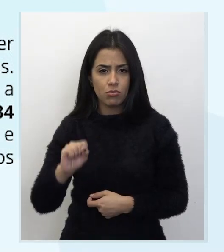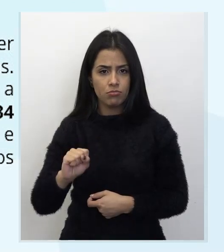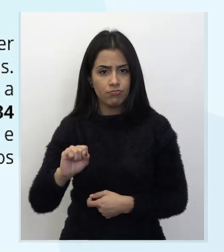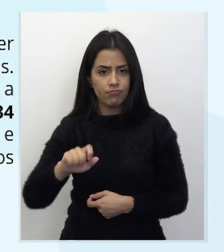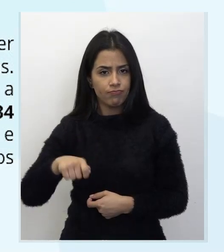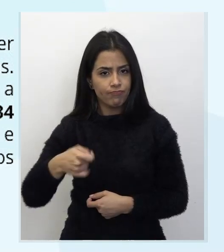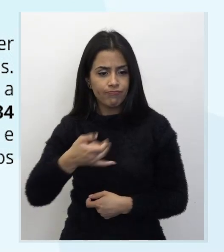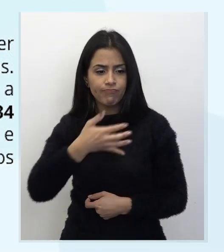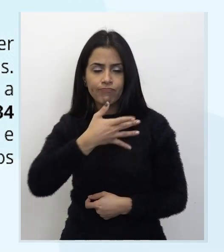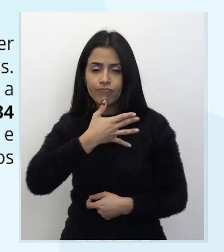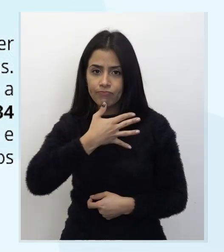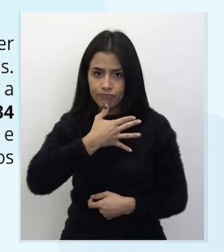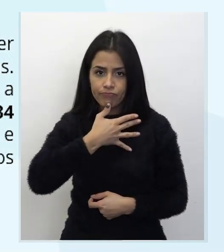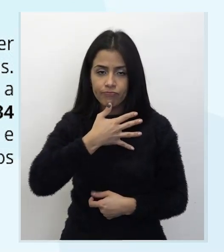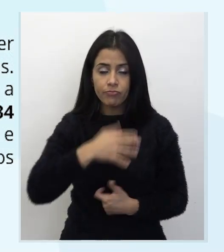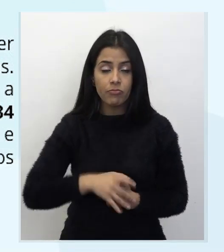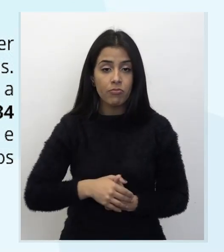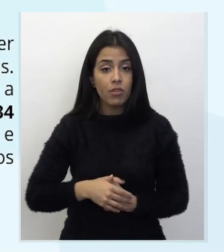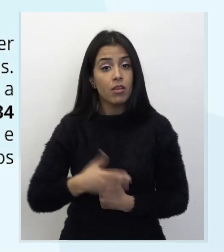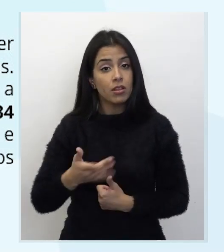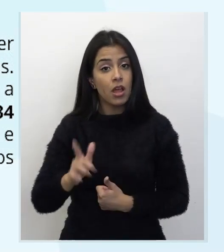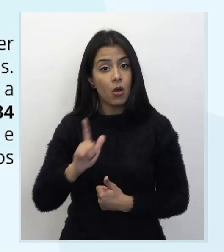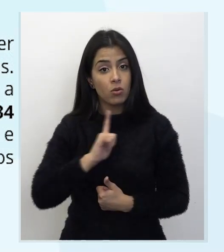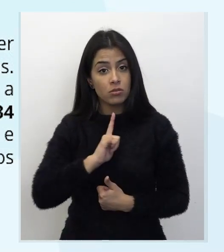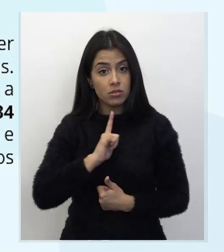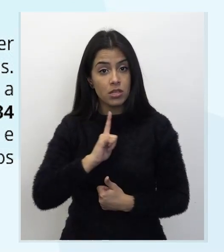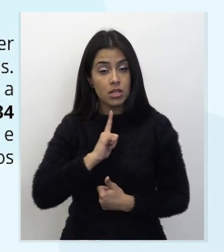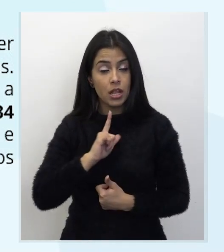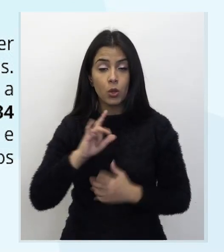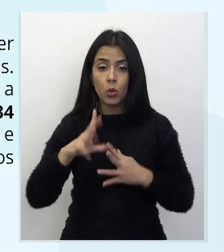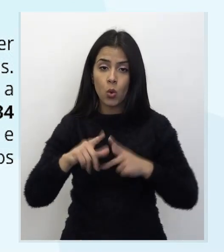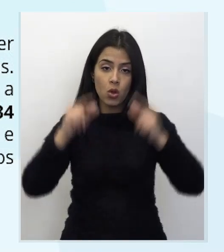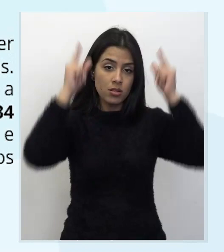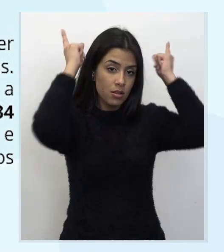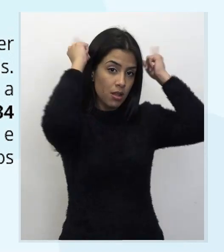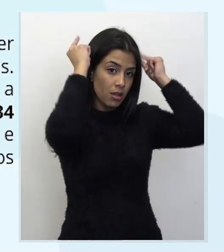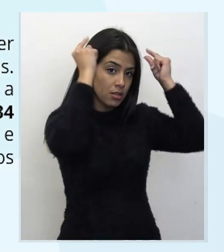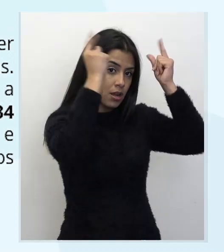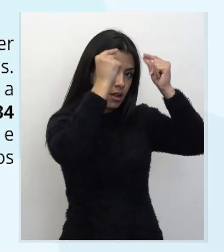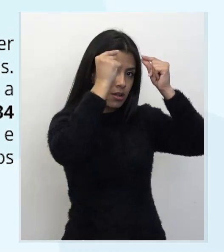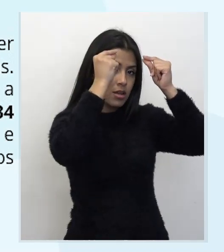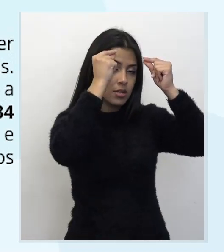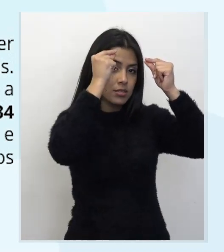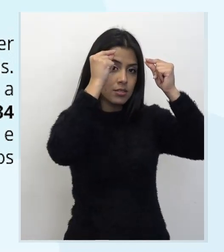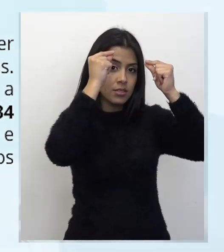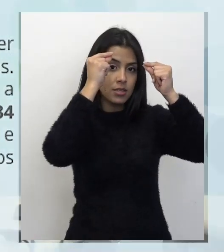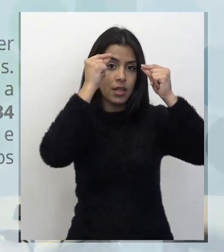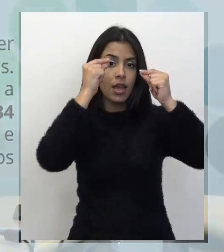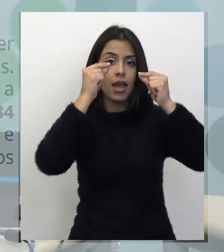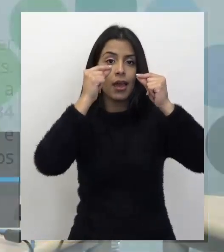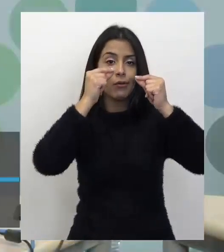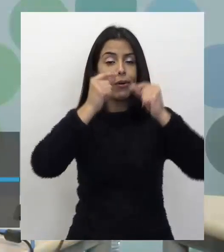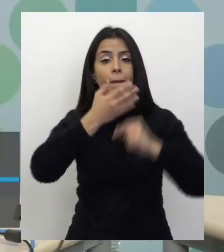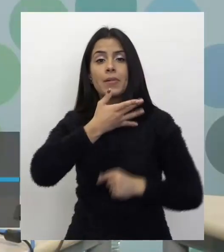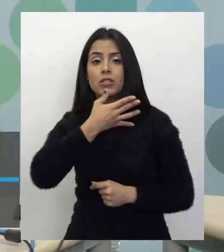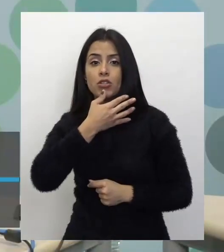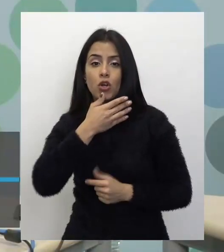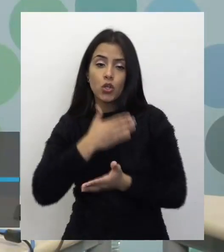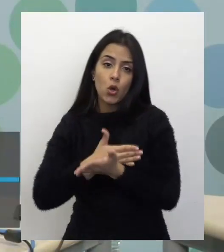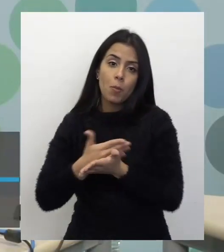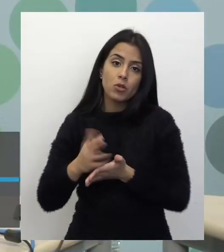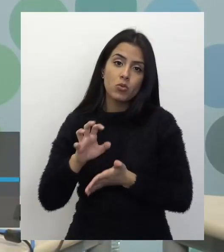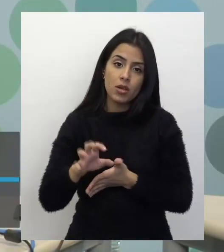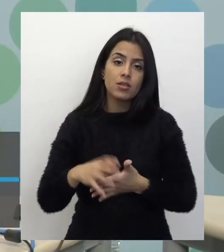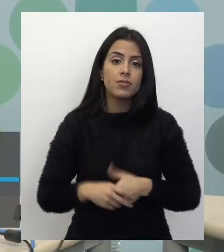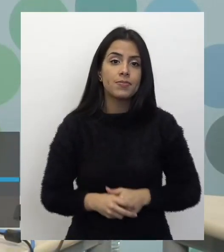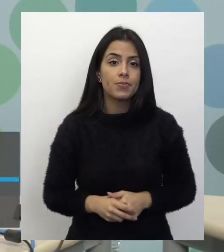a invasão dos macedônios e toda a Grécia passa a se tornar Império Macedônico a partir daí. Tudo bem,